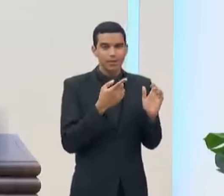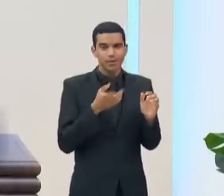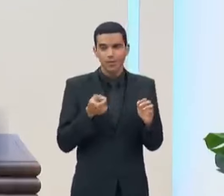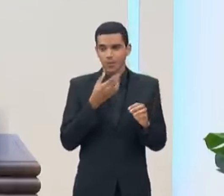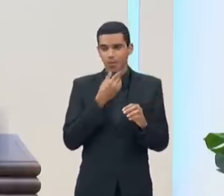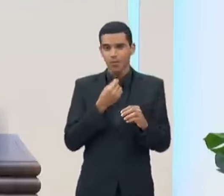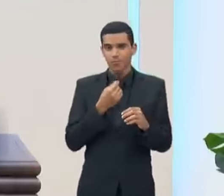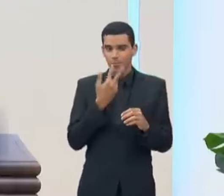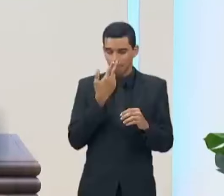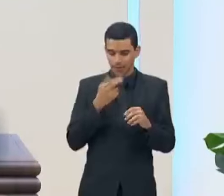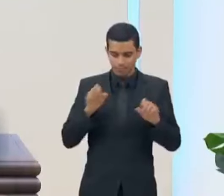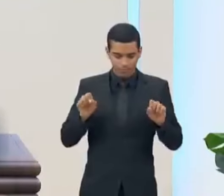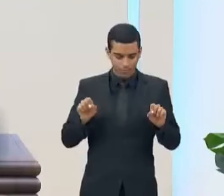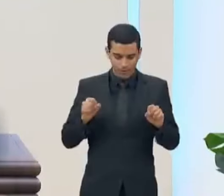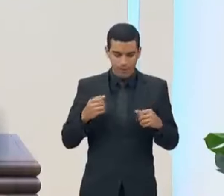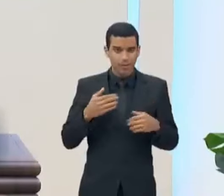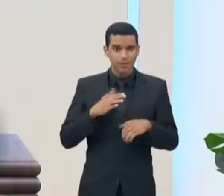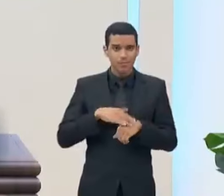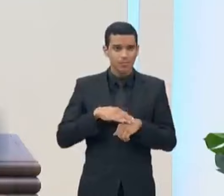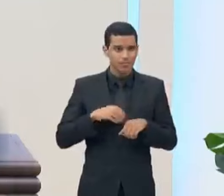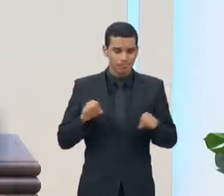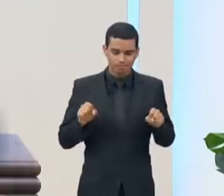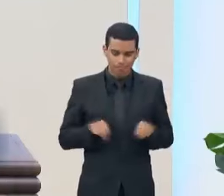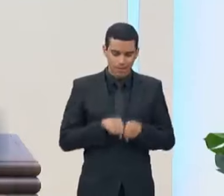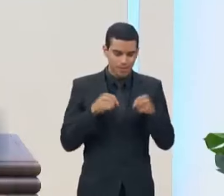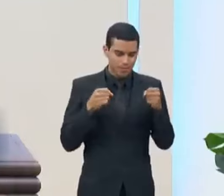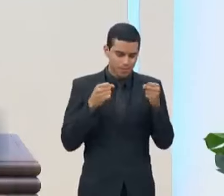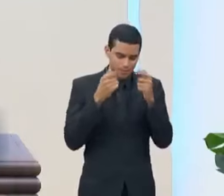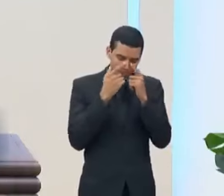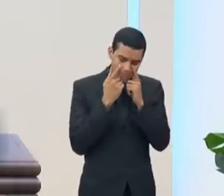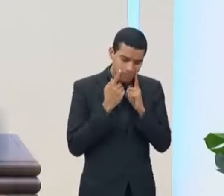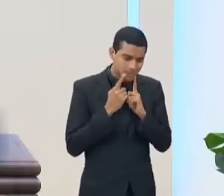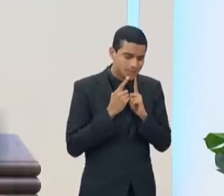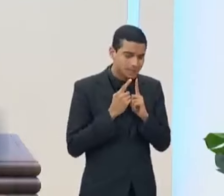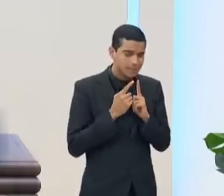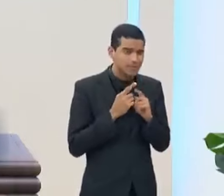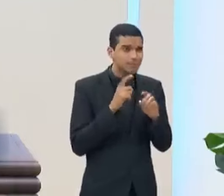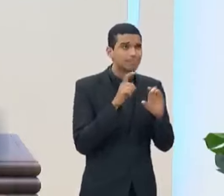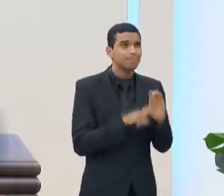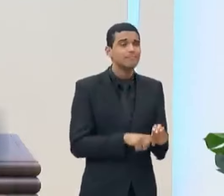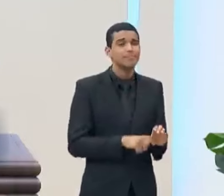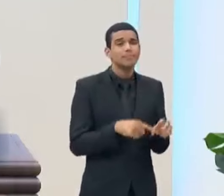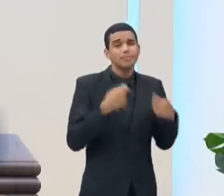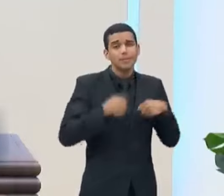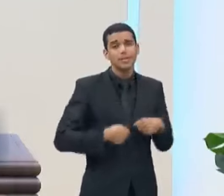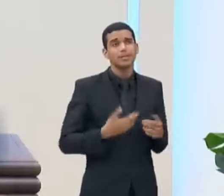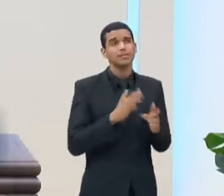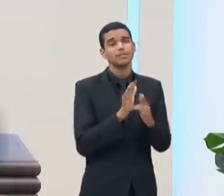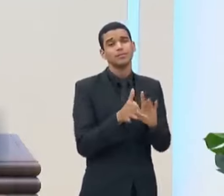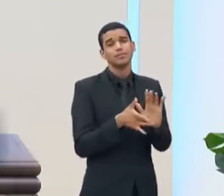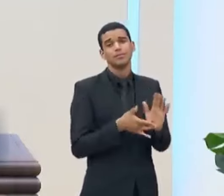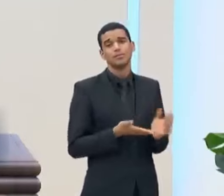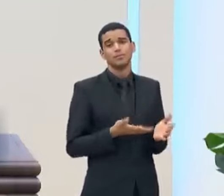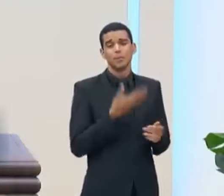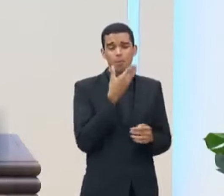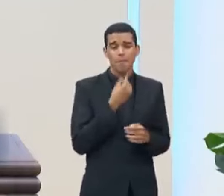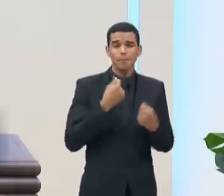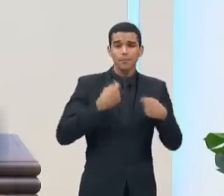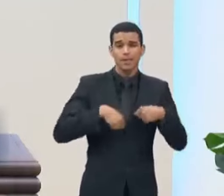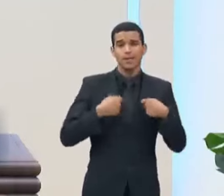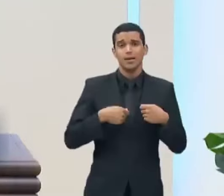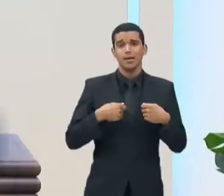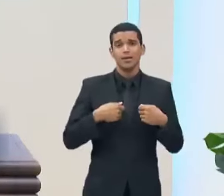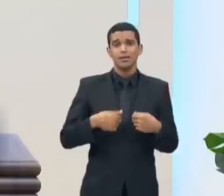quebrantamento. O homem estava numa situação de dependência, ele precisava de Jesus, ele precisava se